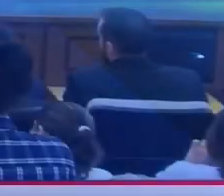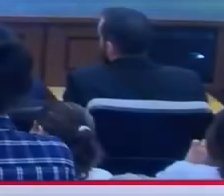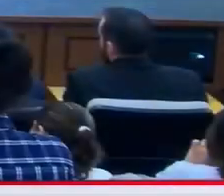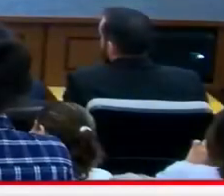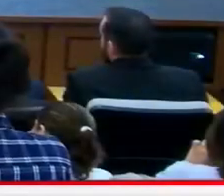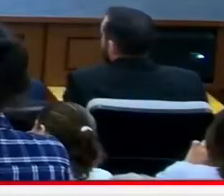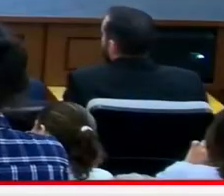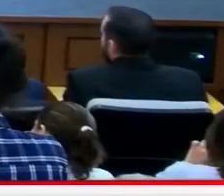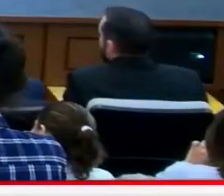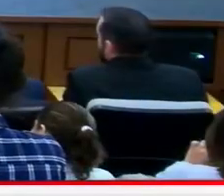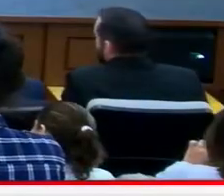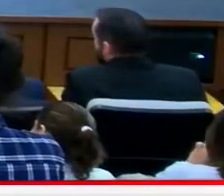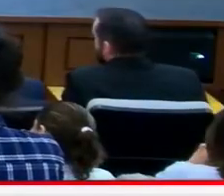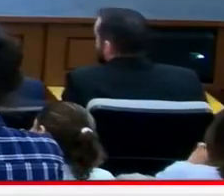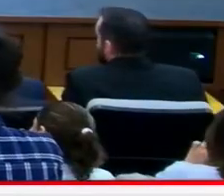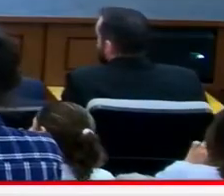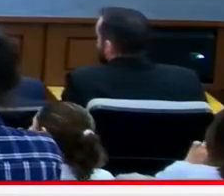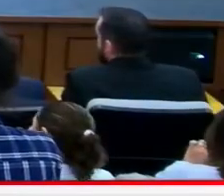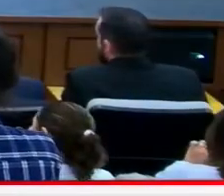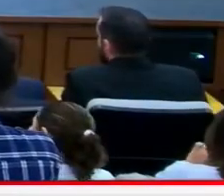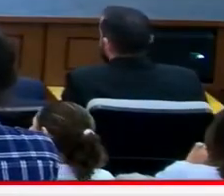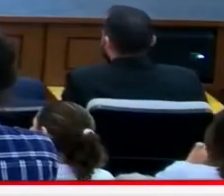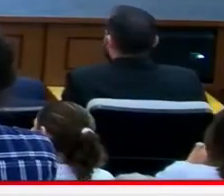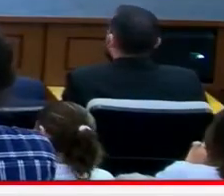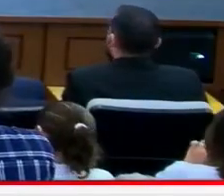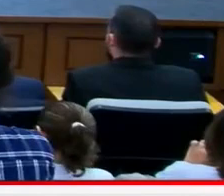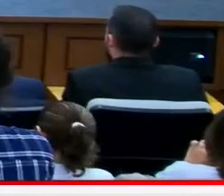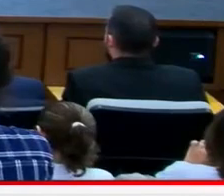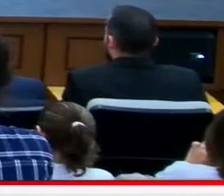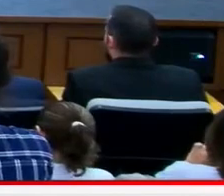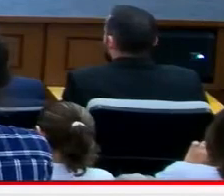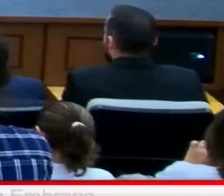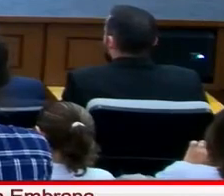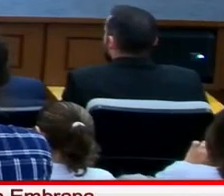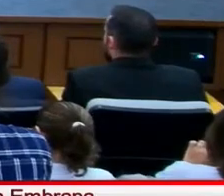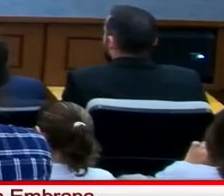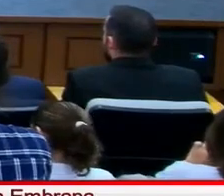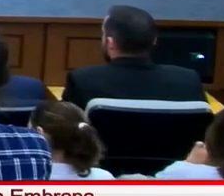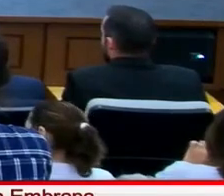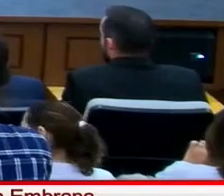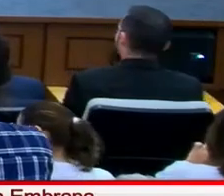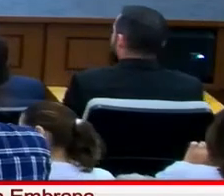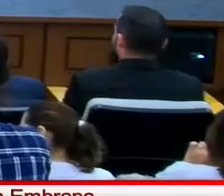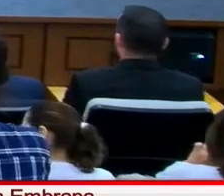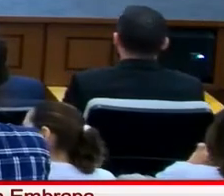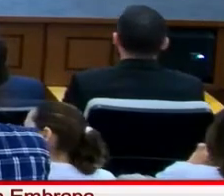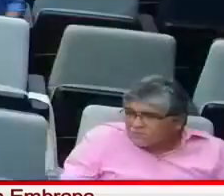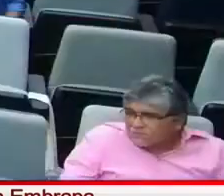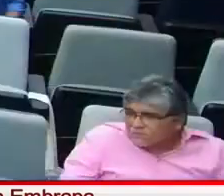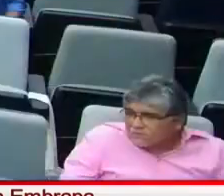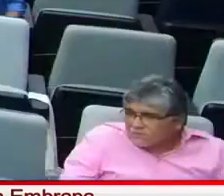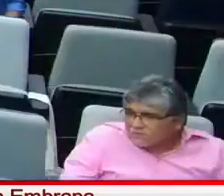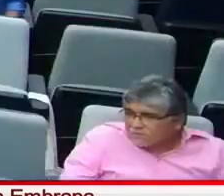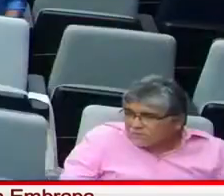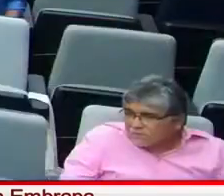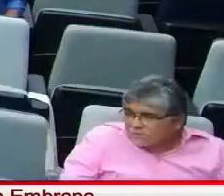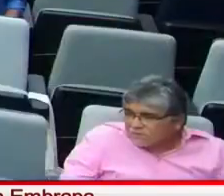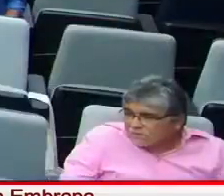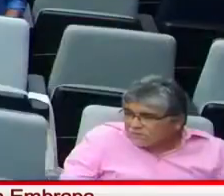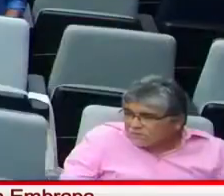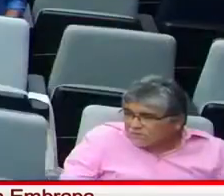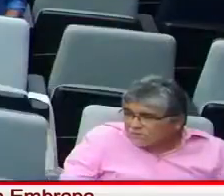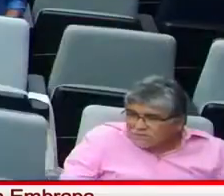que ao longo da minha vida Eu sempre tive uma relação muito intensa com quem está Deputado antes